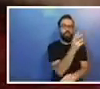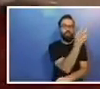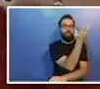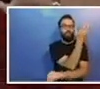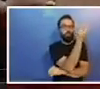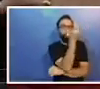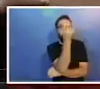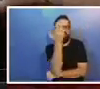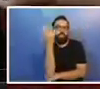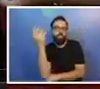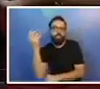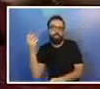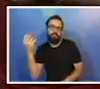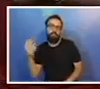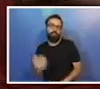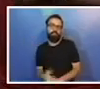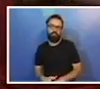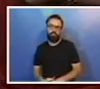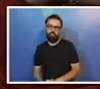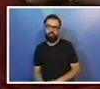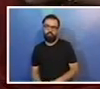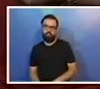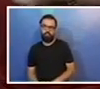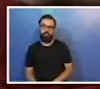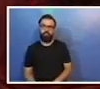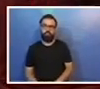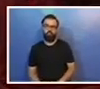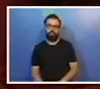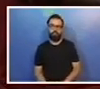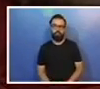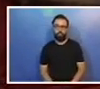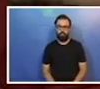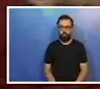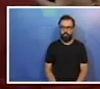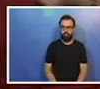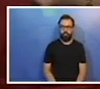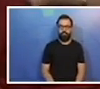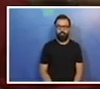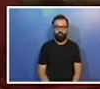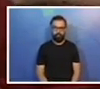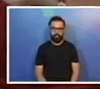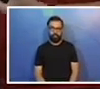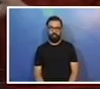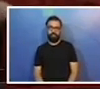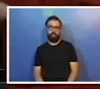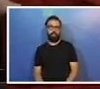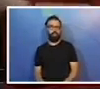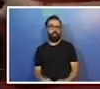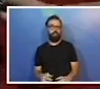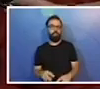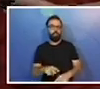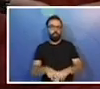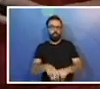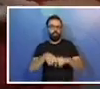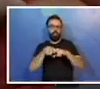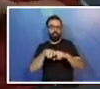Quer dizer, se eu destruir, alterar, mexer aqui, vai mexer no ecossistema, onde